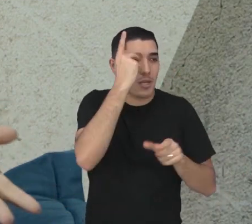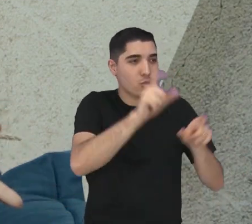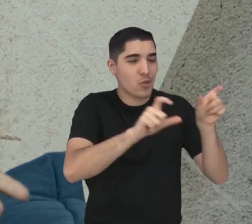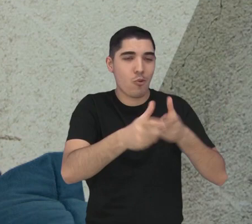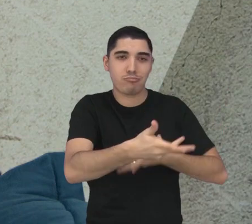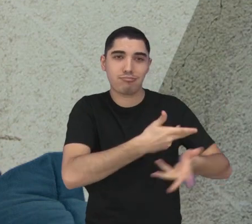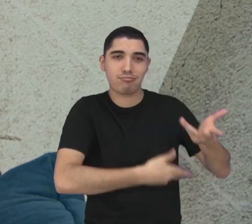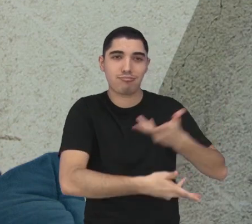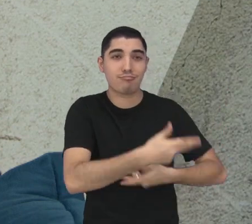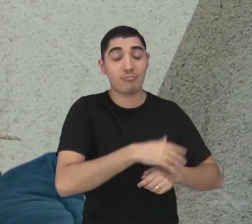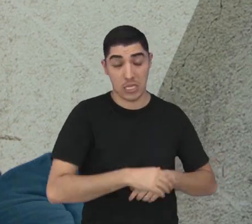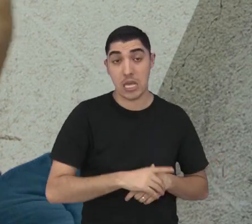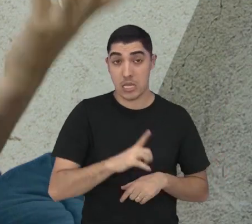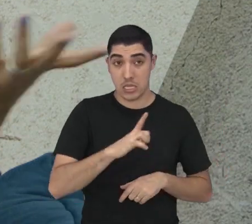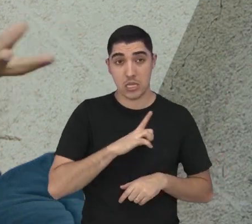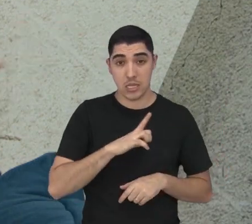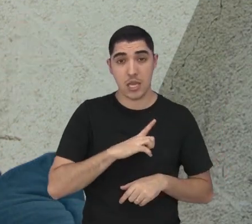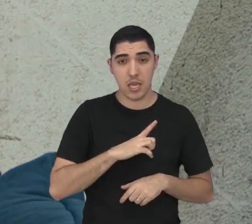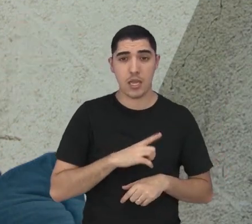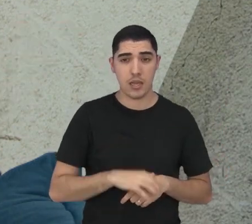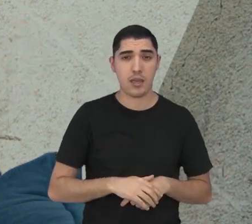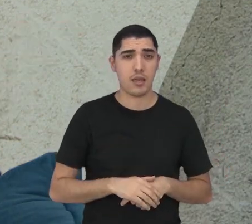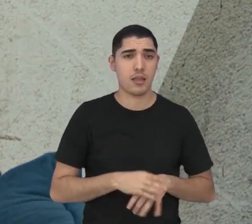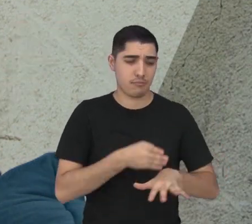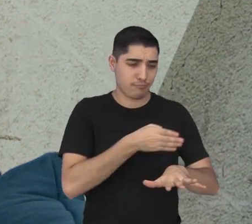de pessoas. Realmente existe